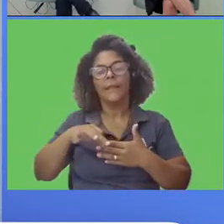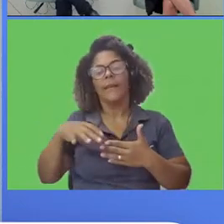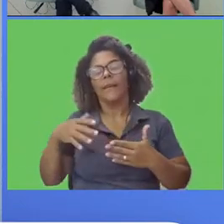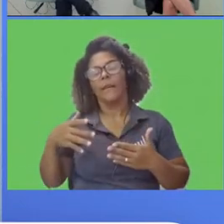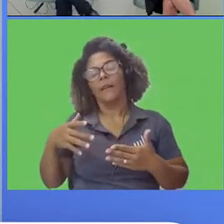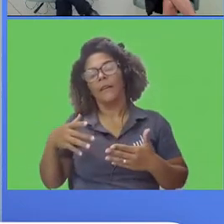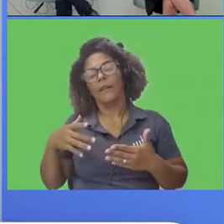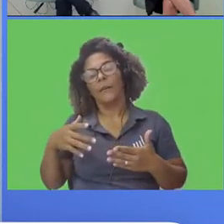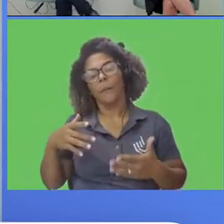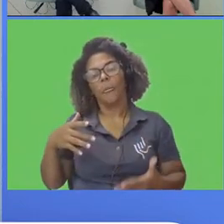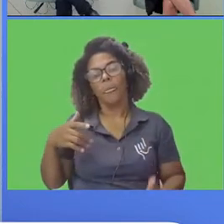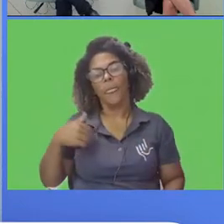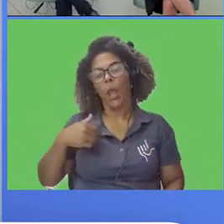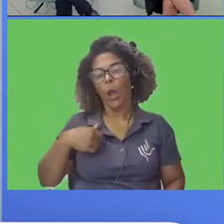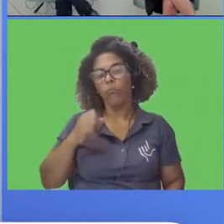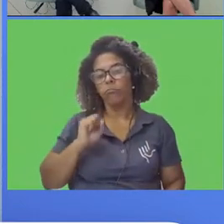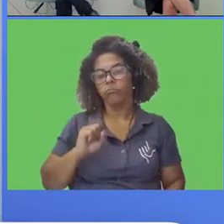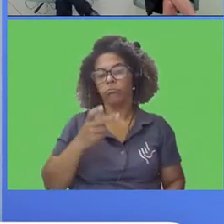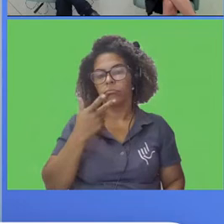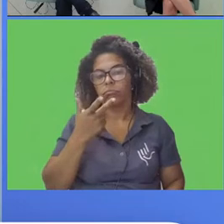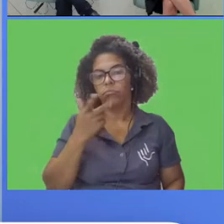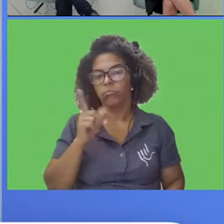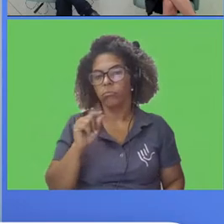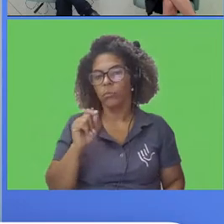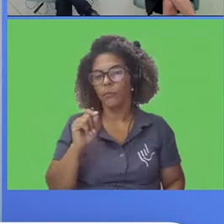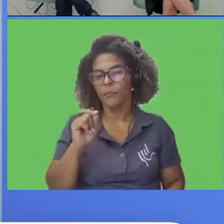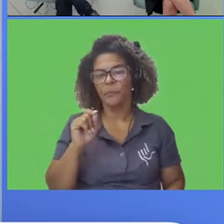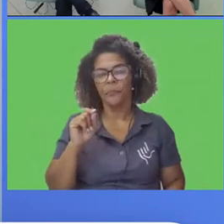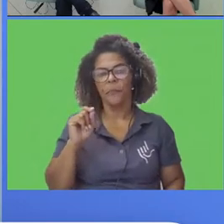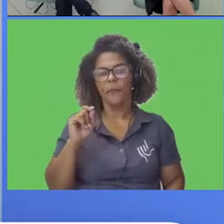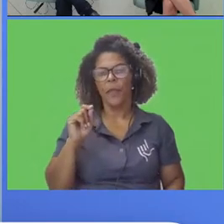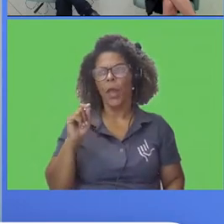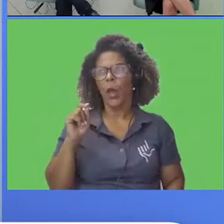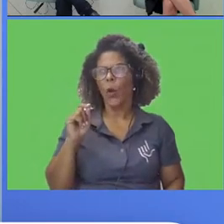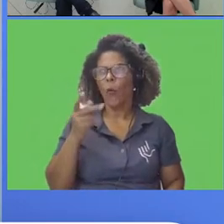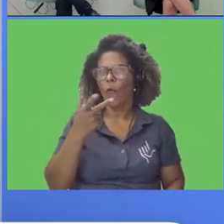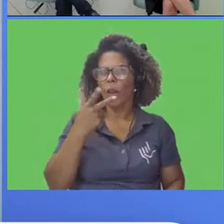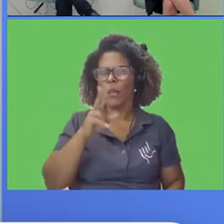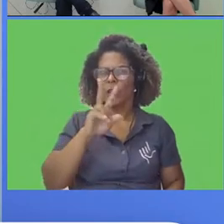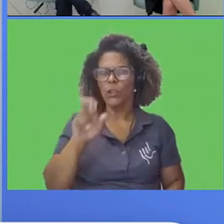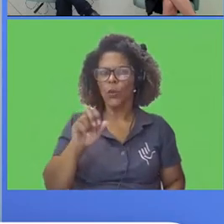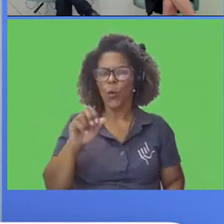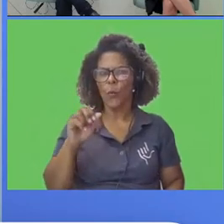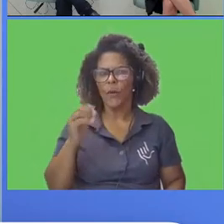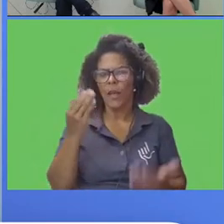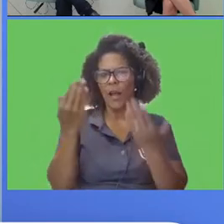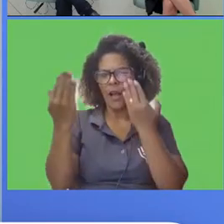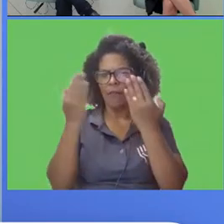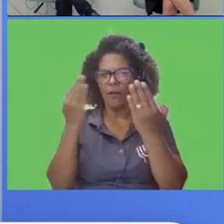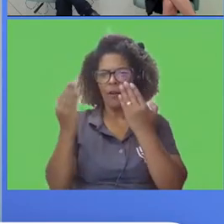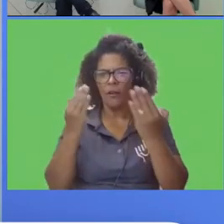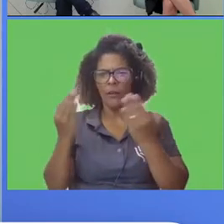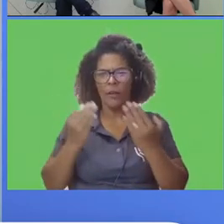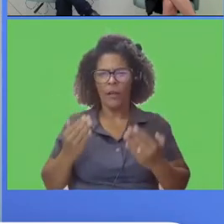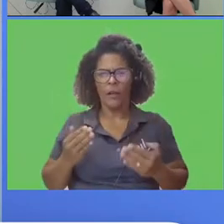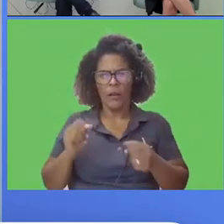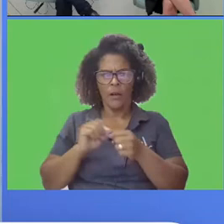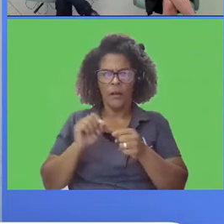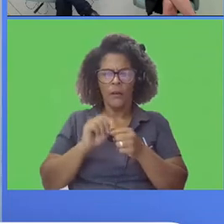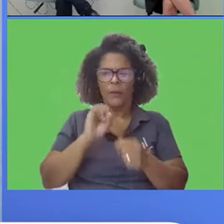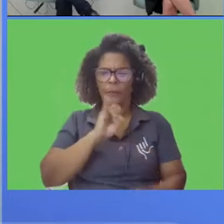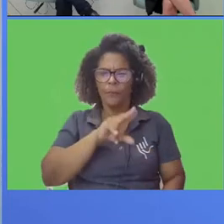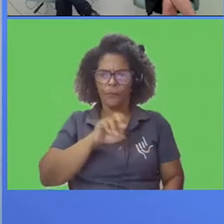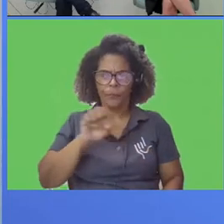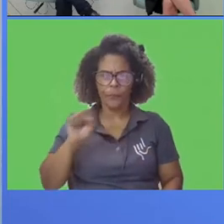dizer, eu trouxe aqui para vocês o exemplo das avaliações que eu faço semanalmente no INSS, e